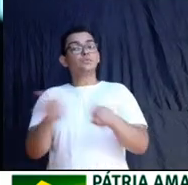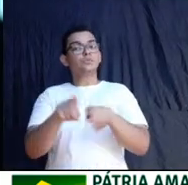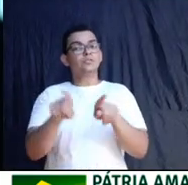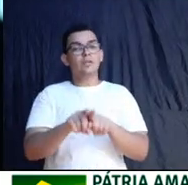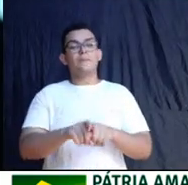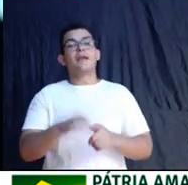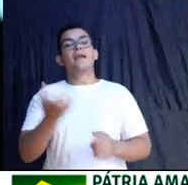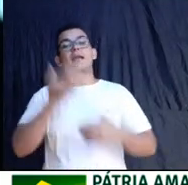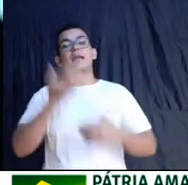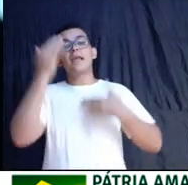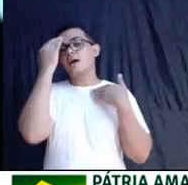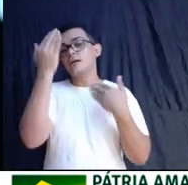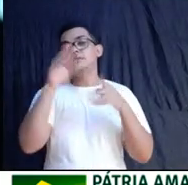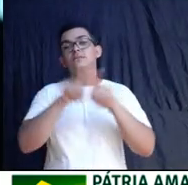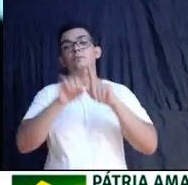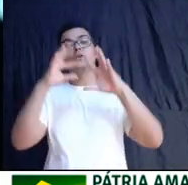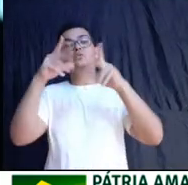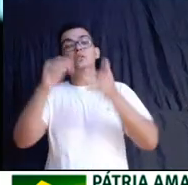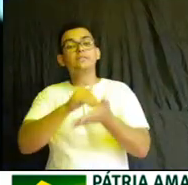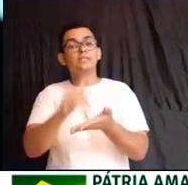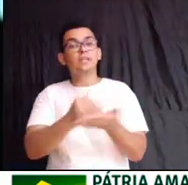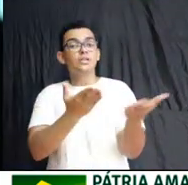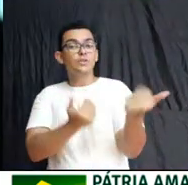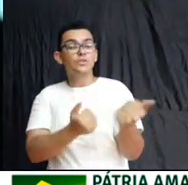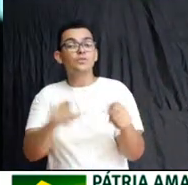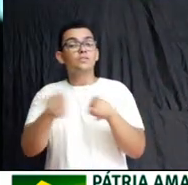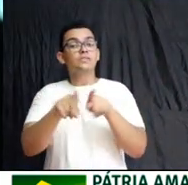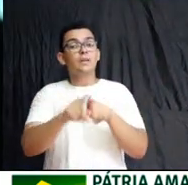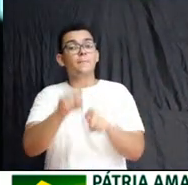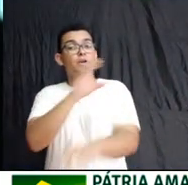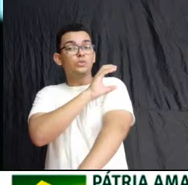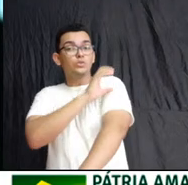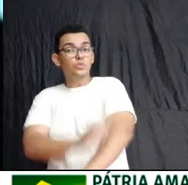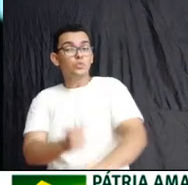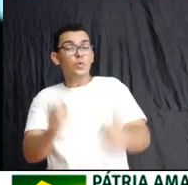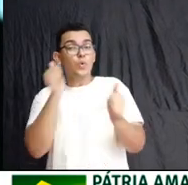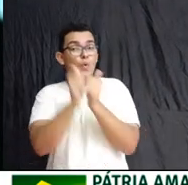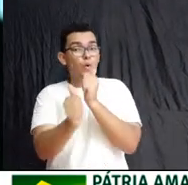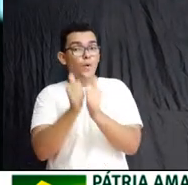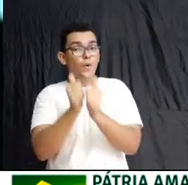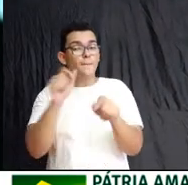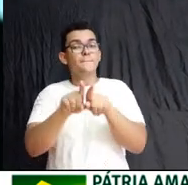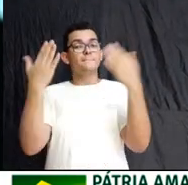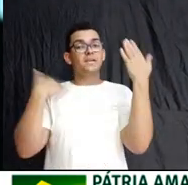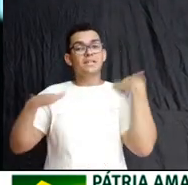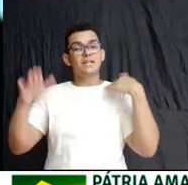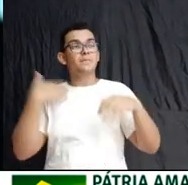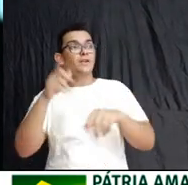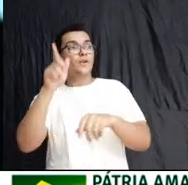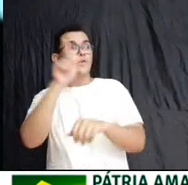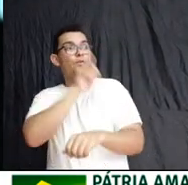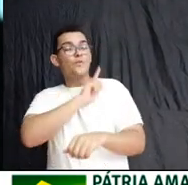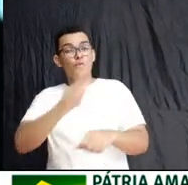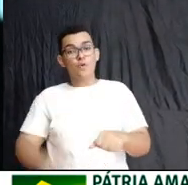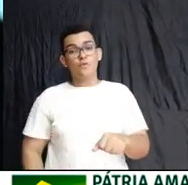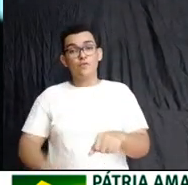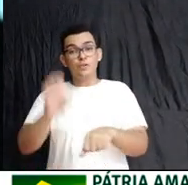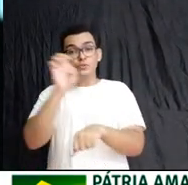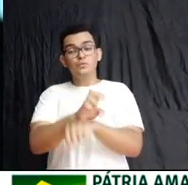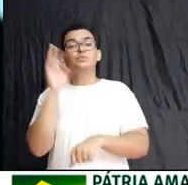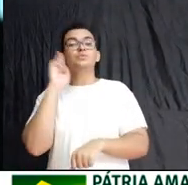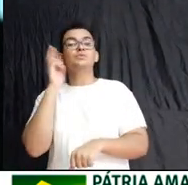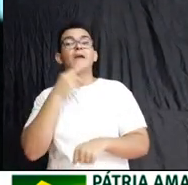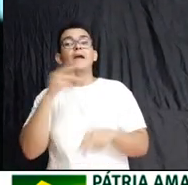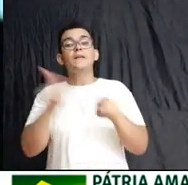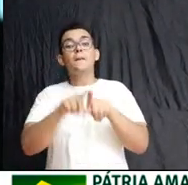CEL, Superintendência da Juventude, Cultura, Esporte e Lazer, Governo do Estado de Rondônia. Agradeço também